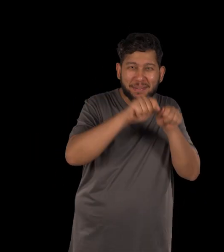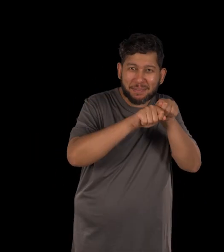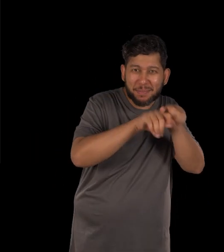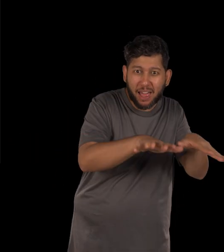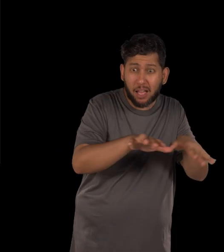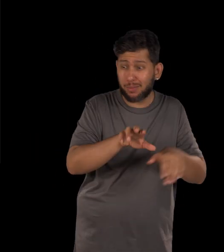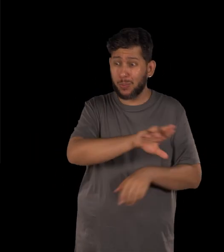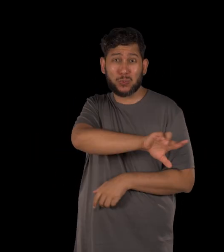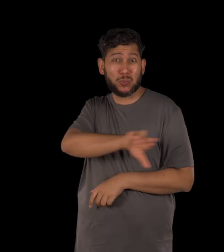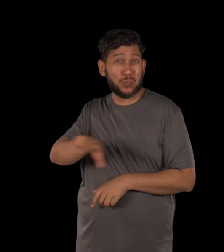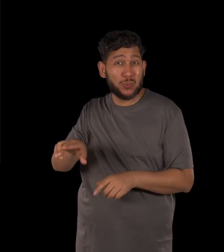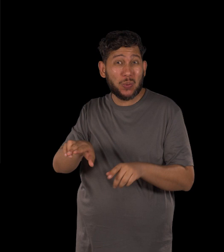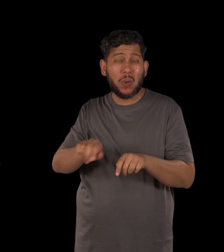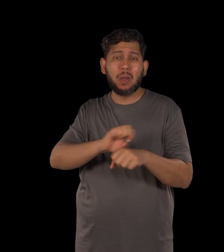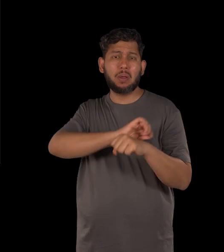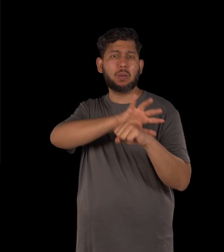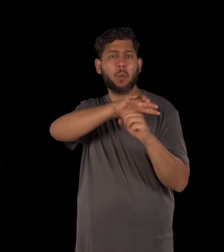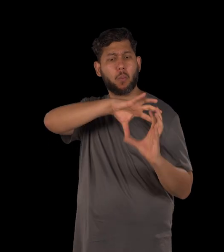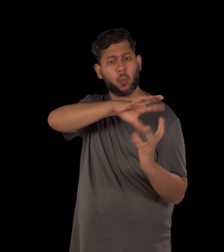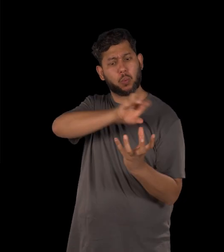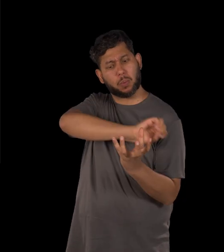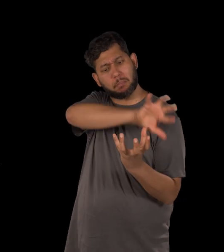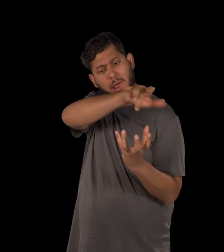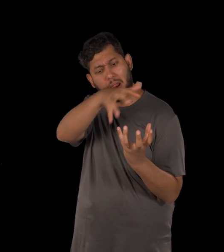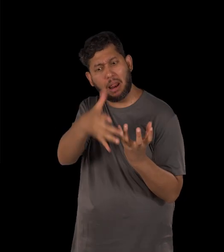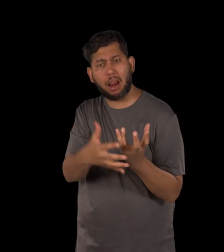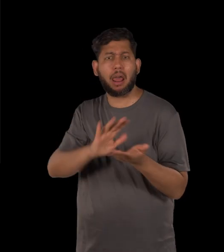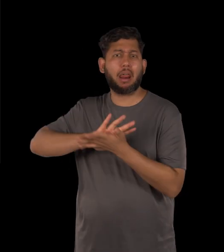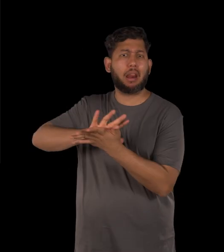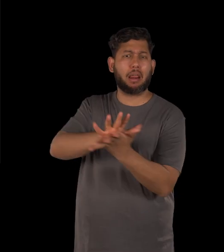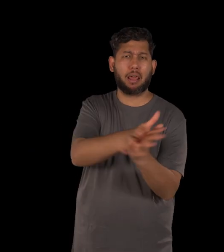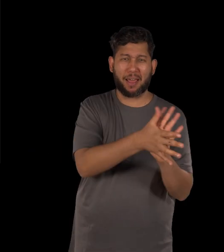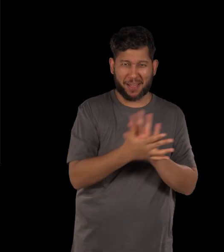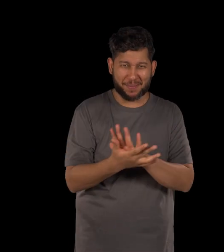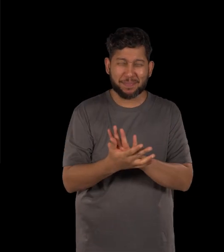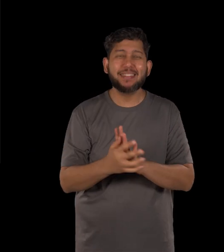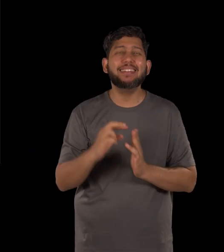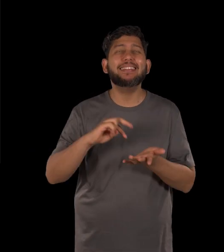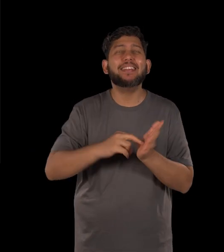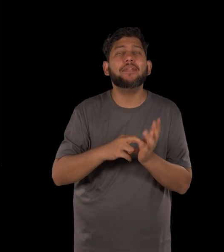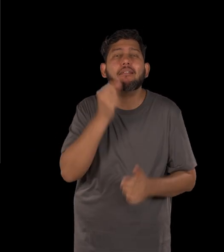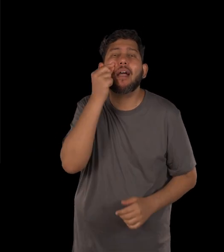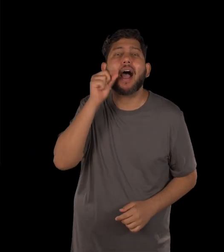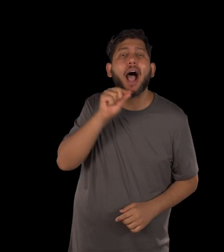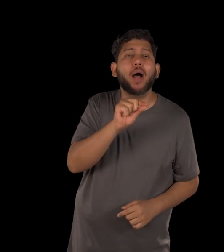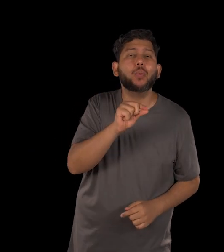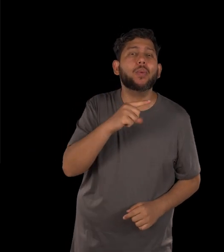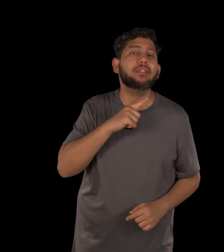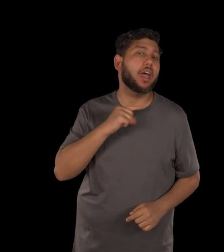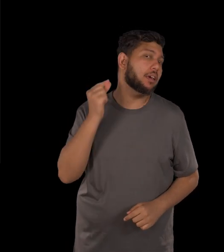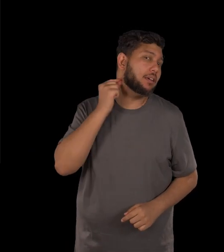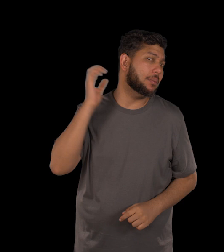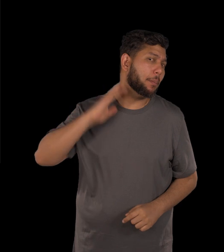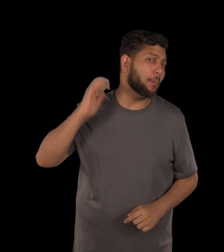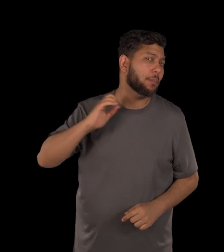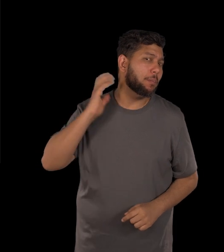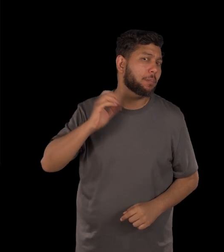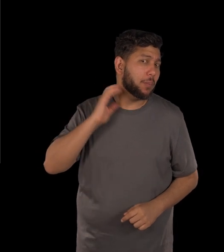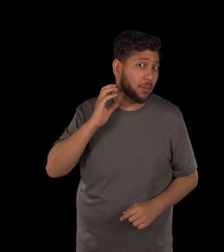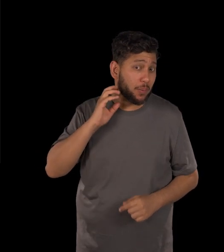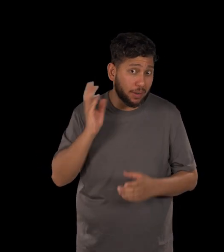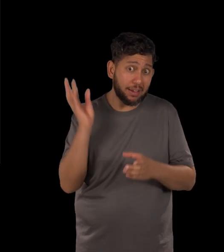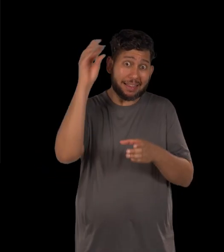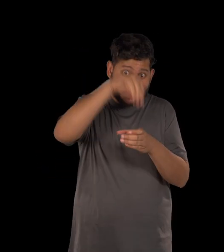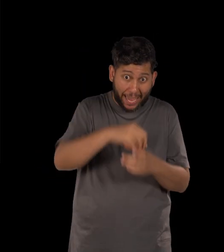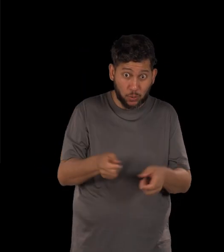dessa época, foram avassaladoras. Pulgas hospedeiras de uma bactéria que estavam na pele de ratos